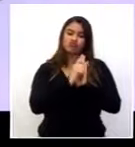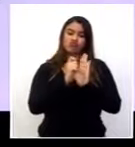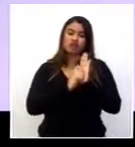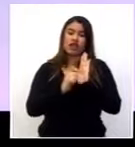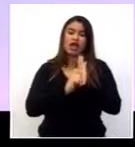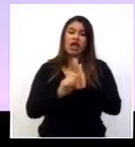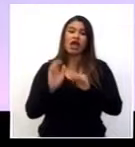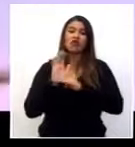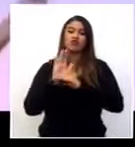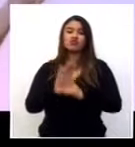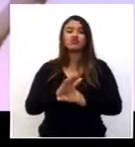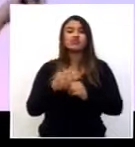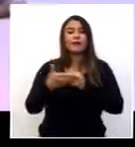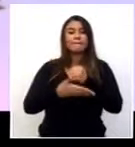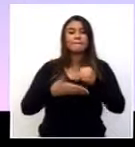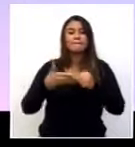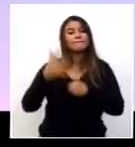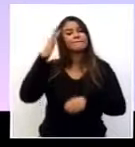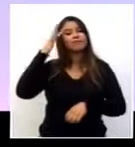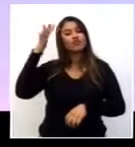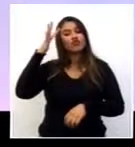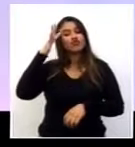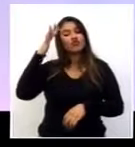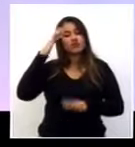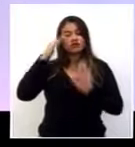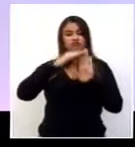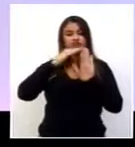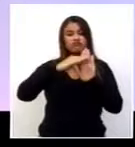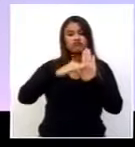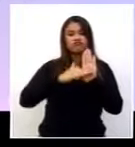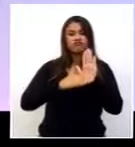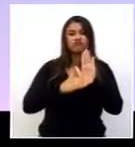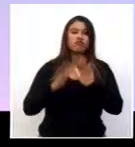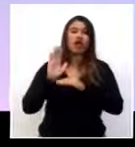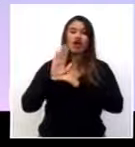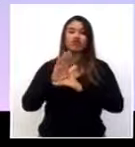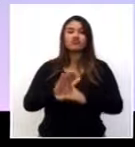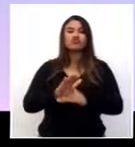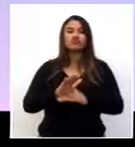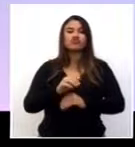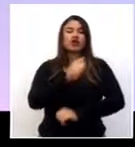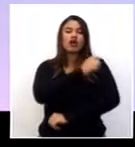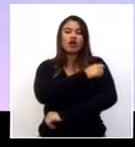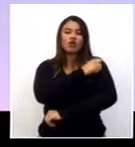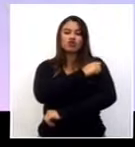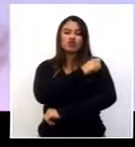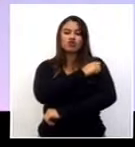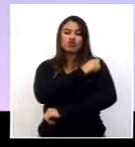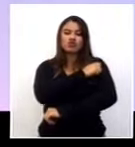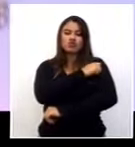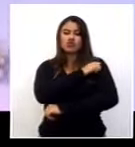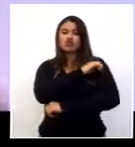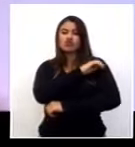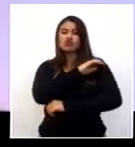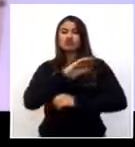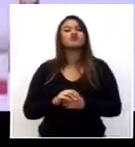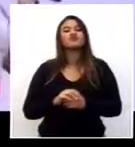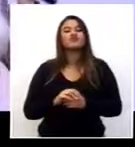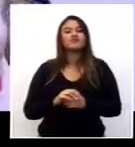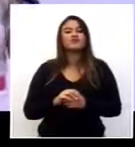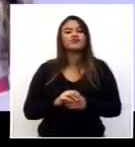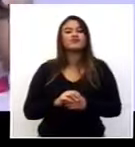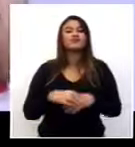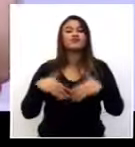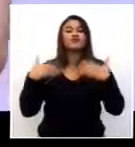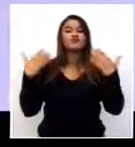quais são os critérios que vão nos ajudar a incluir esses alunos no curso da aprendizagem. E, por